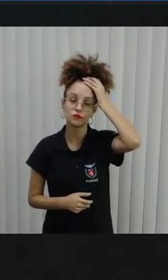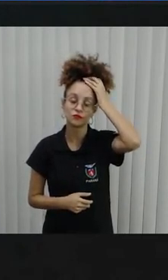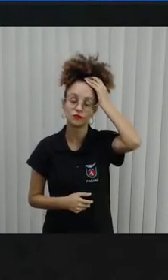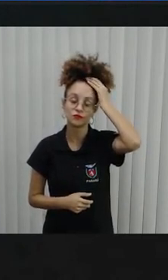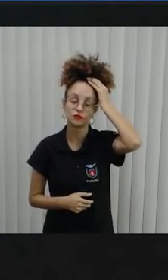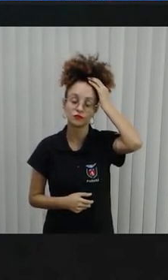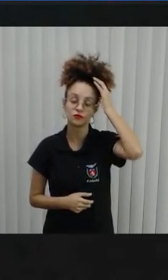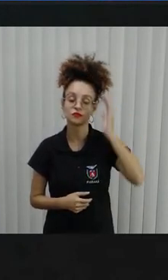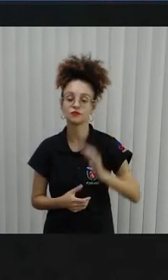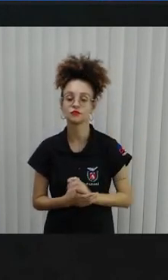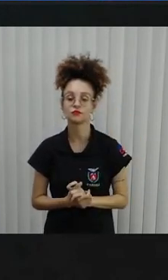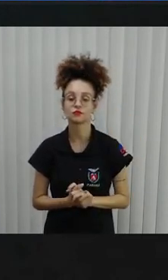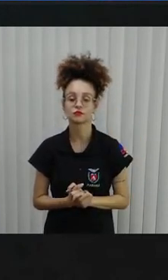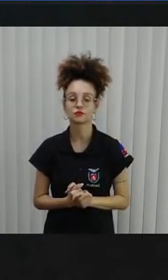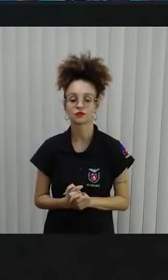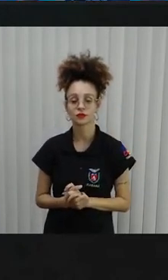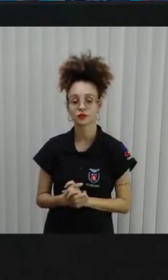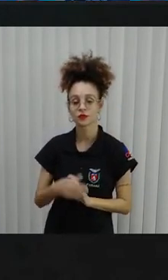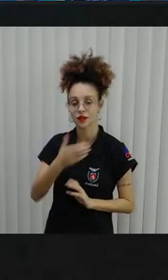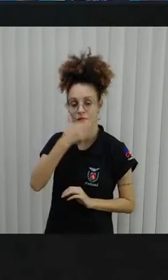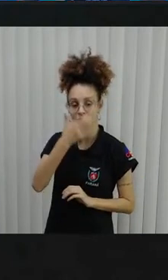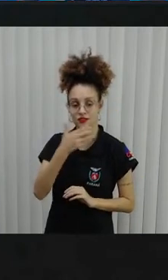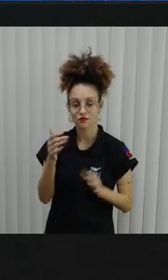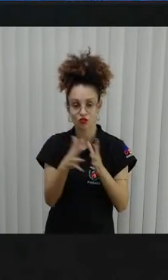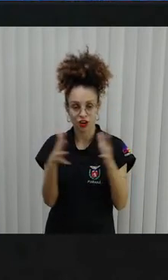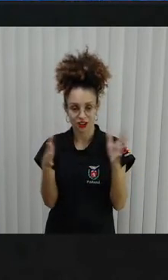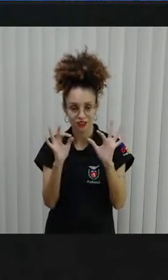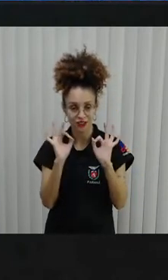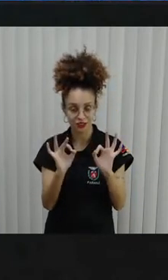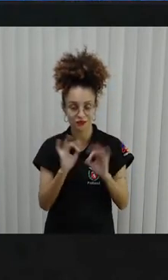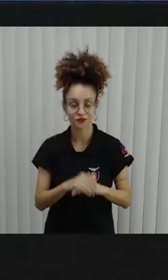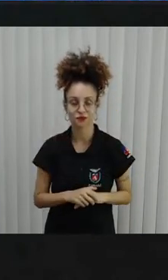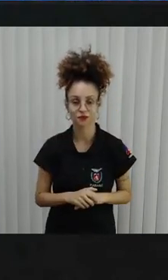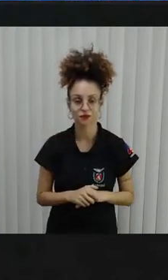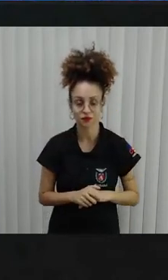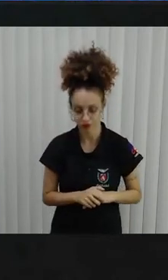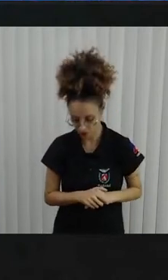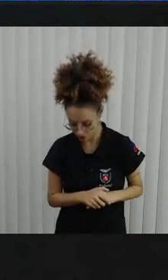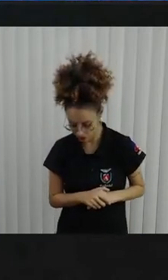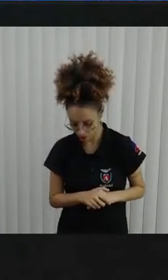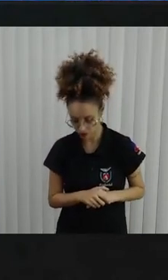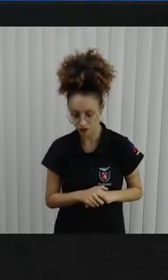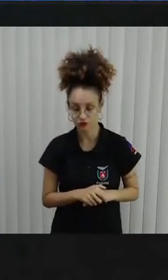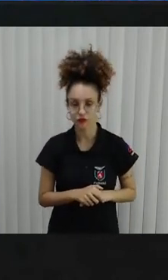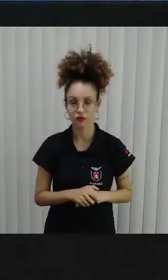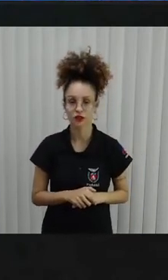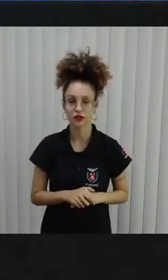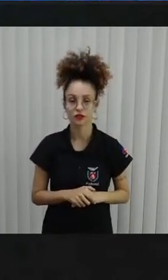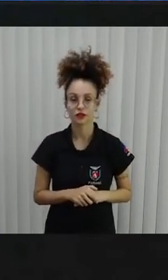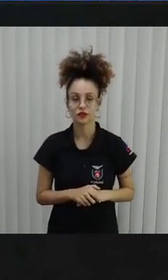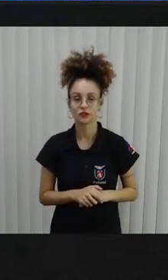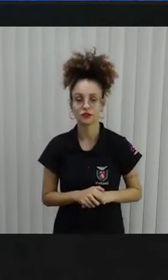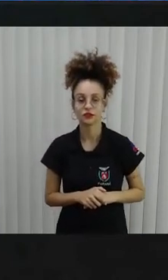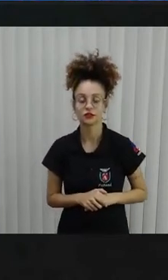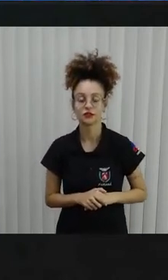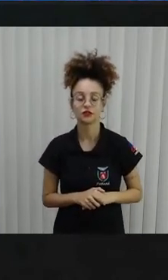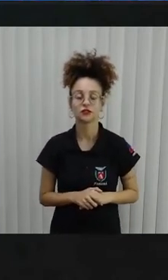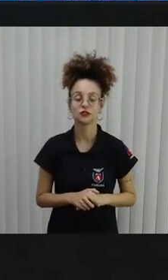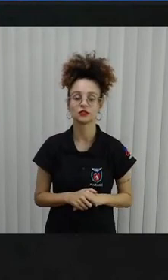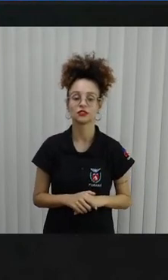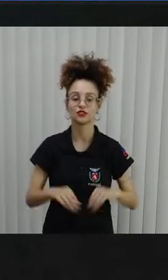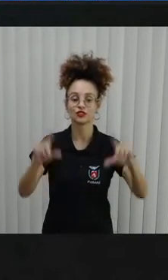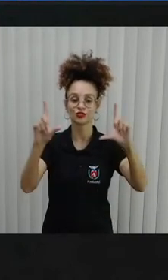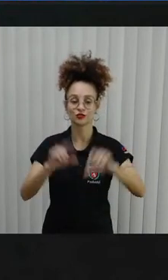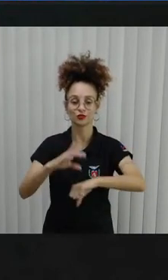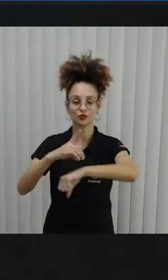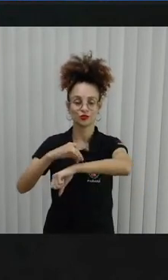A maçã acho que ficou grande, né? Ficou. Agora, vamos diminuir. Vou colocar aqui uns 150 para testar. Nossa, eu diminui o